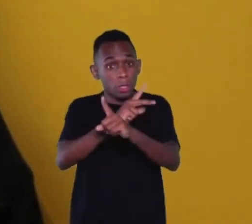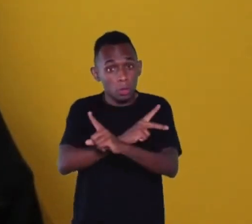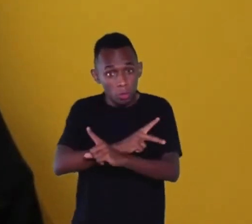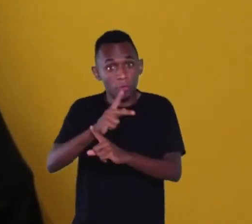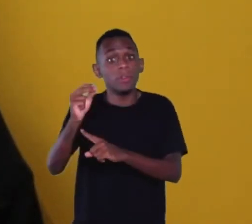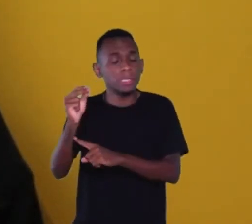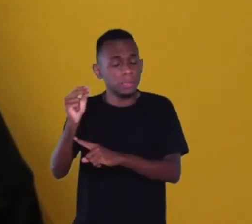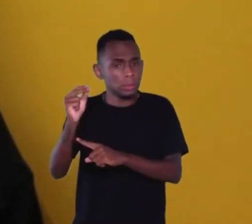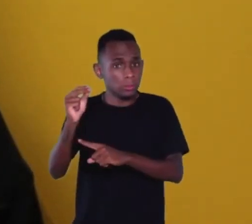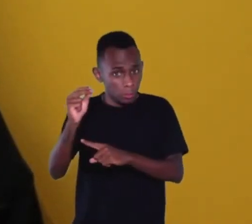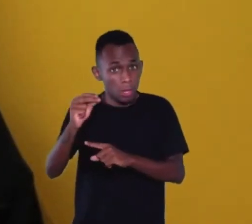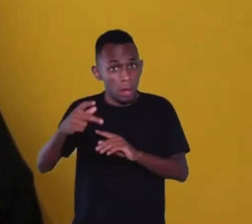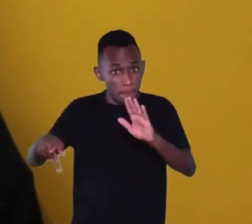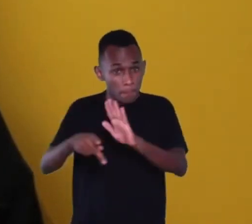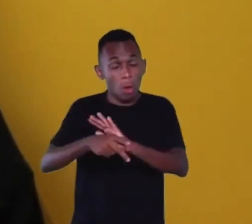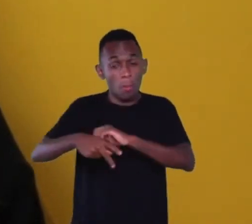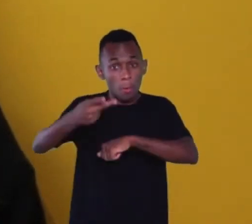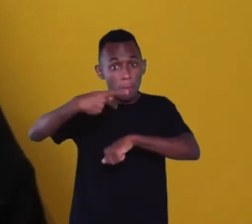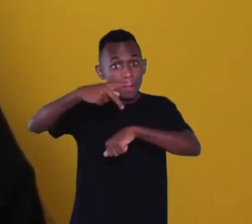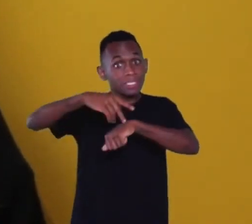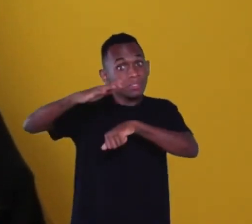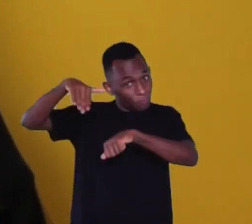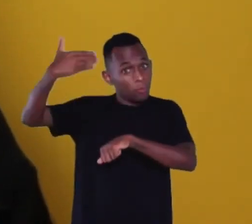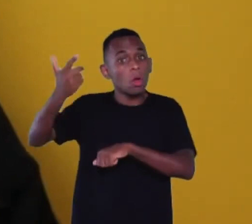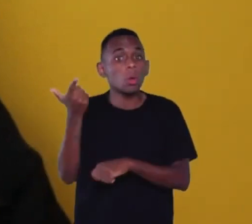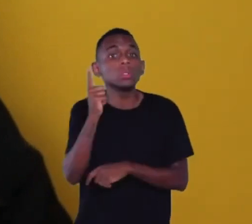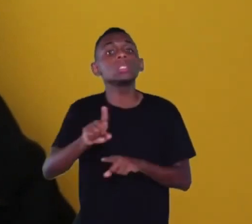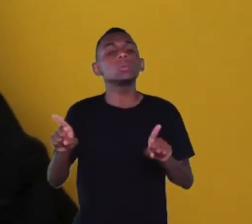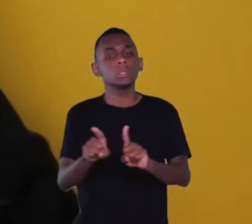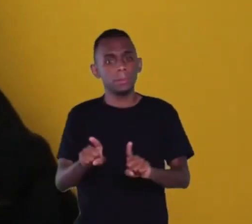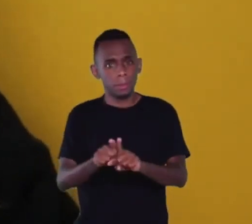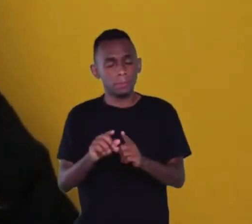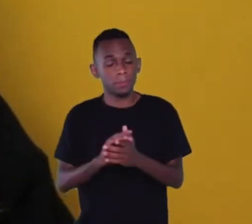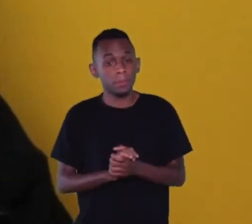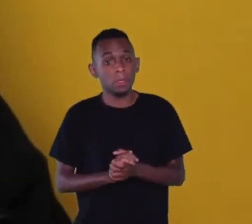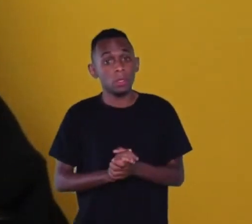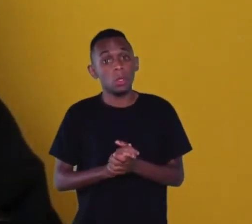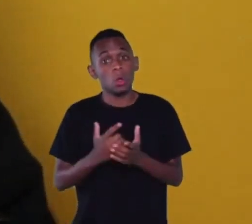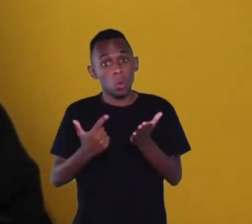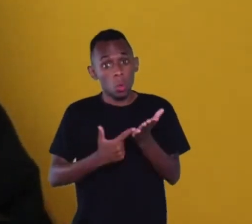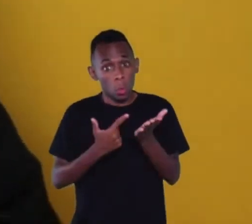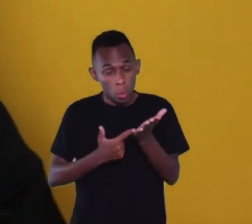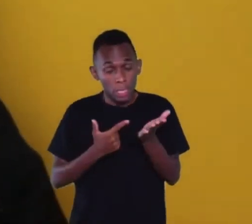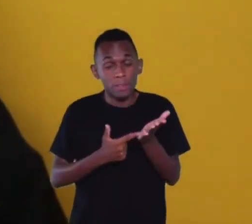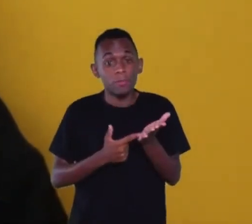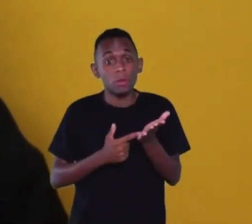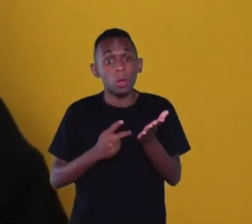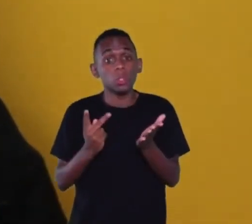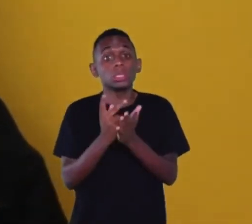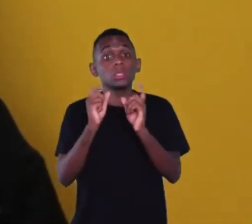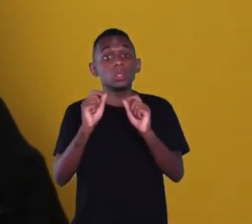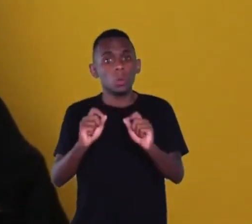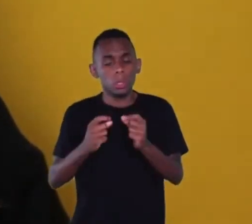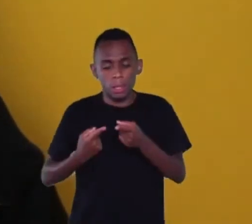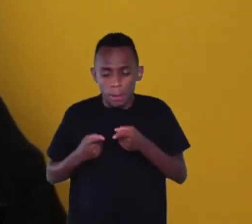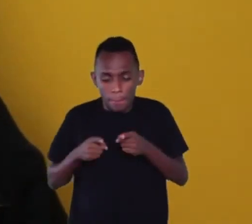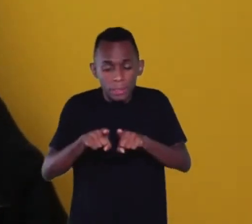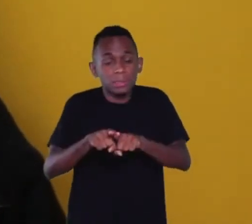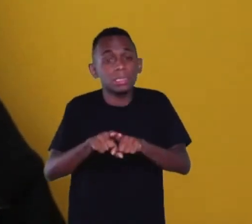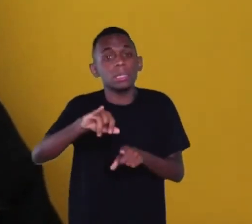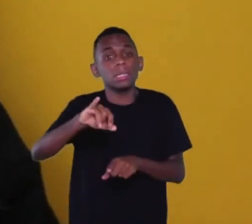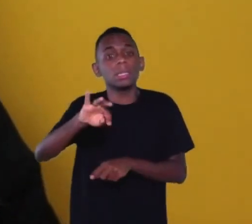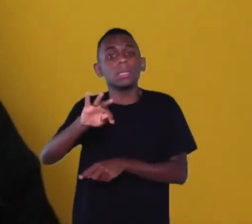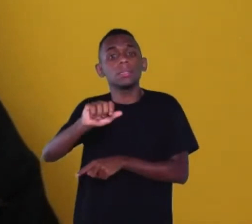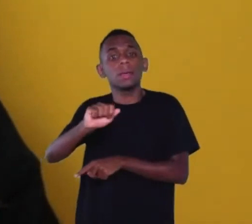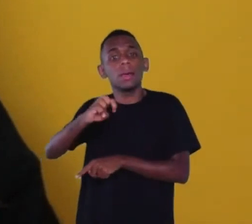Bratislava, na Eslováquia. O livro também já rendeu ao autor uma parceria com o Itamaraty,